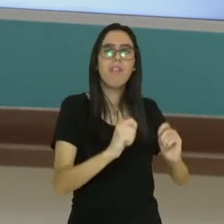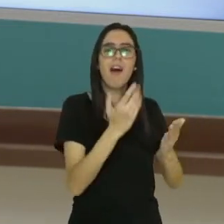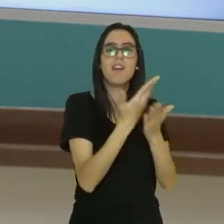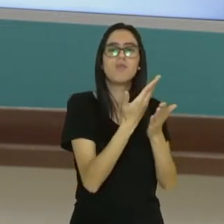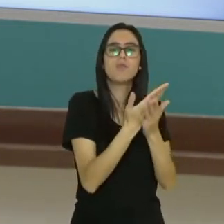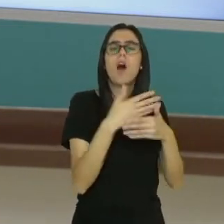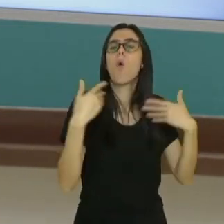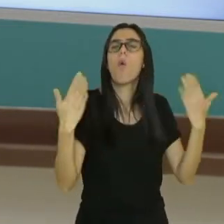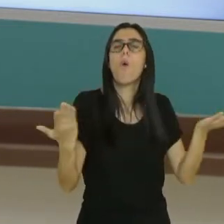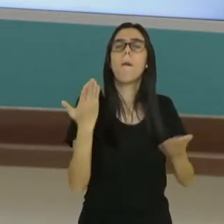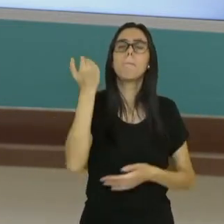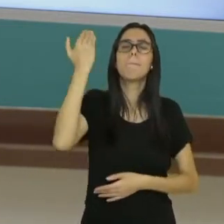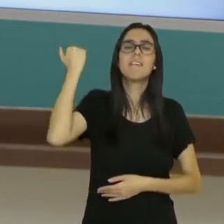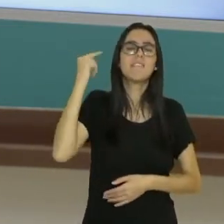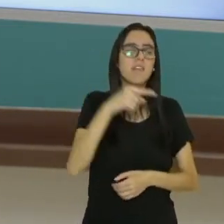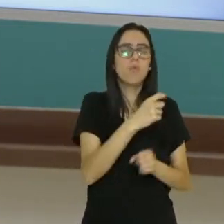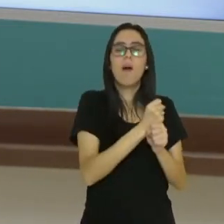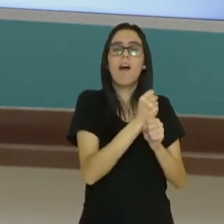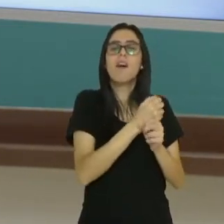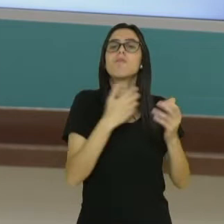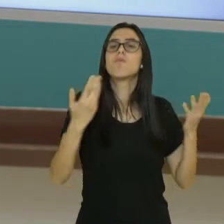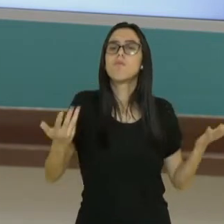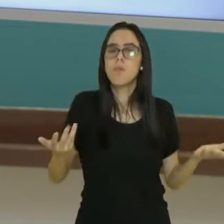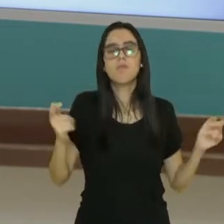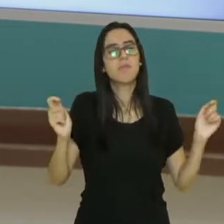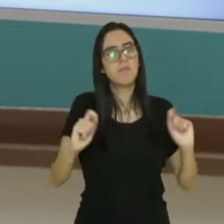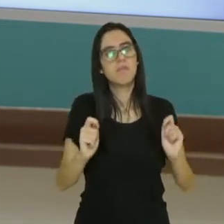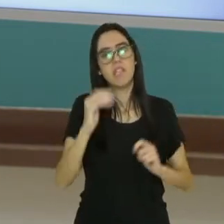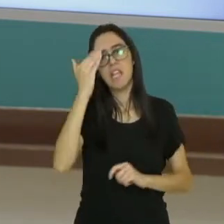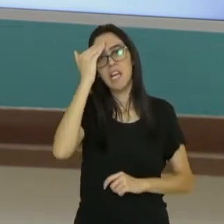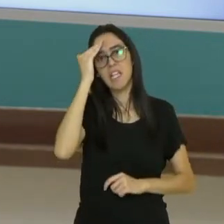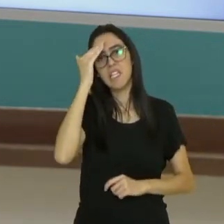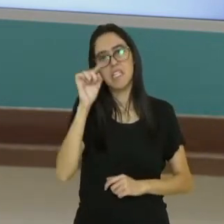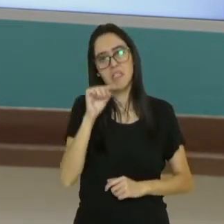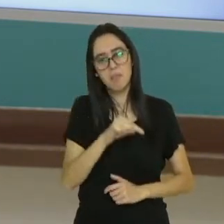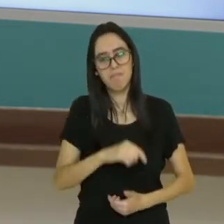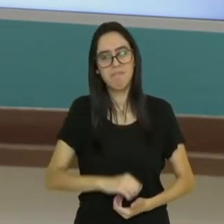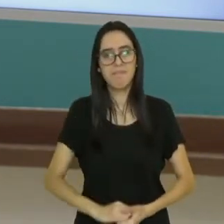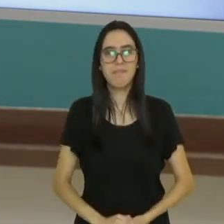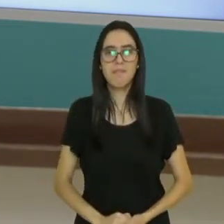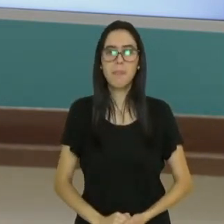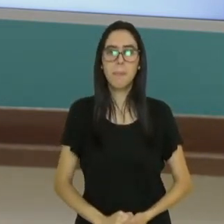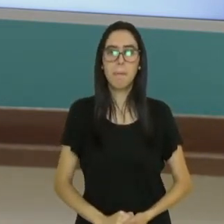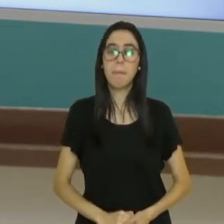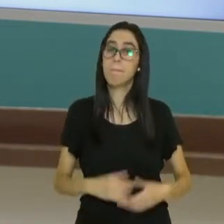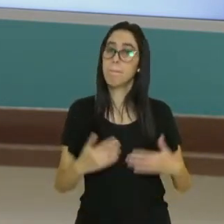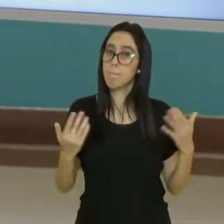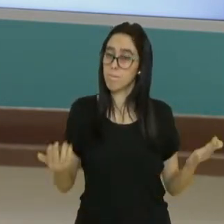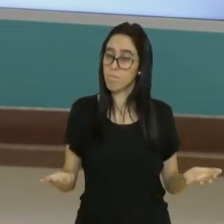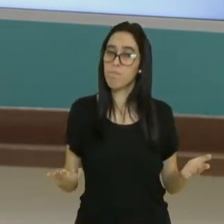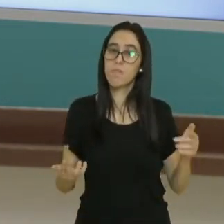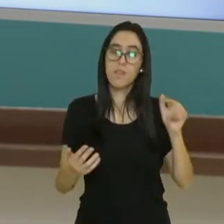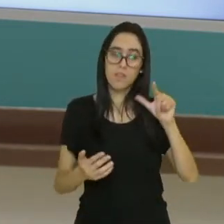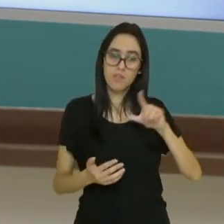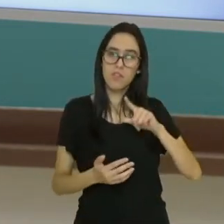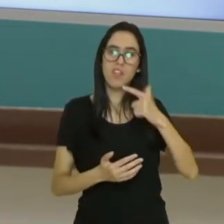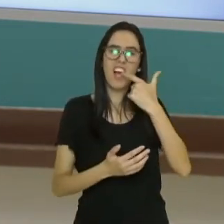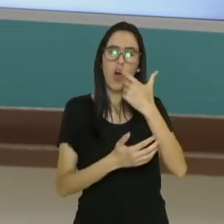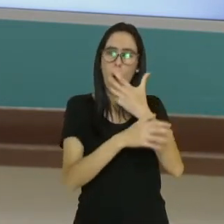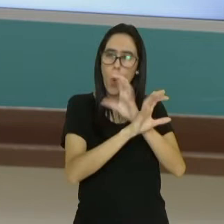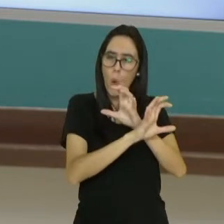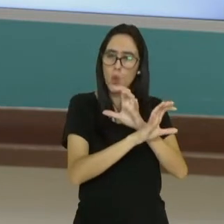estudar o passado, né? Ou entender um pouquinho de como as coisas aconteceram no planeta. Então, a partir desses fósseis de